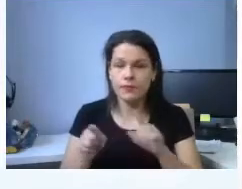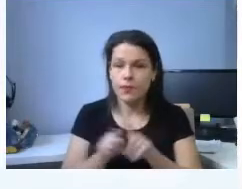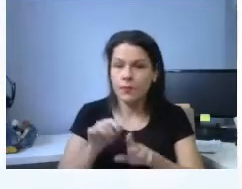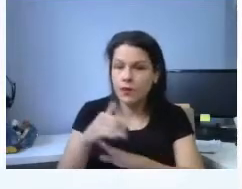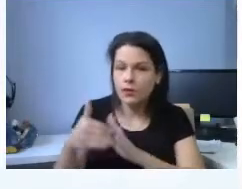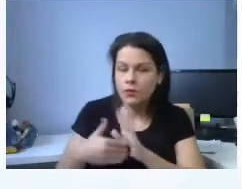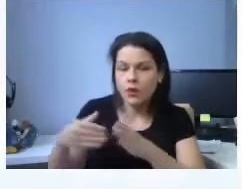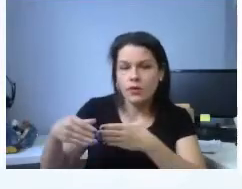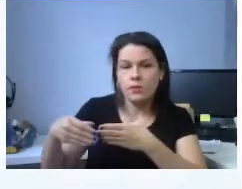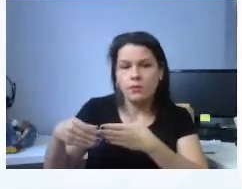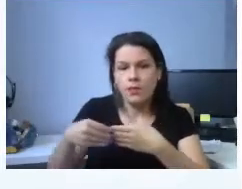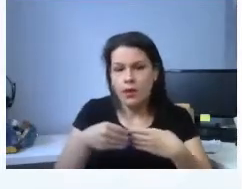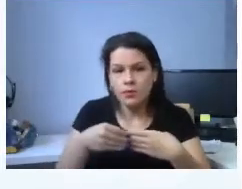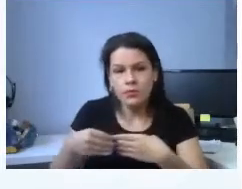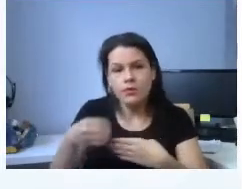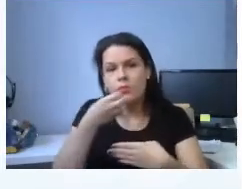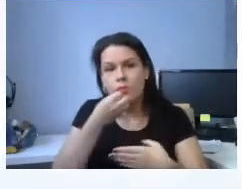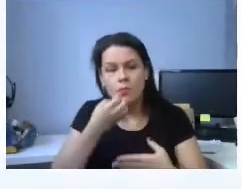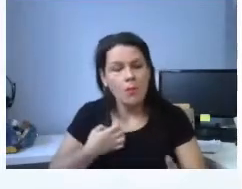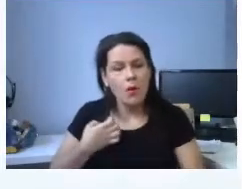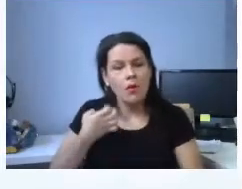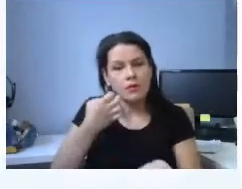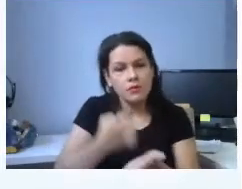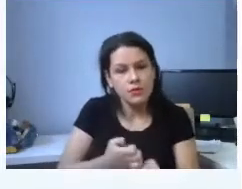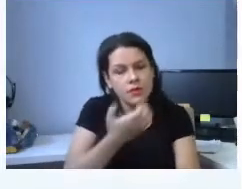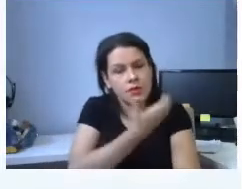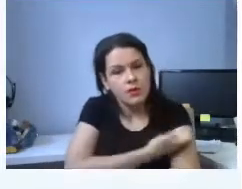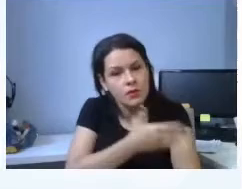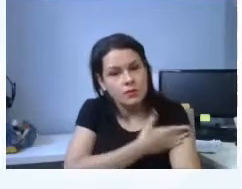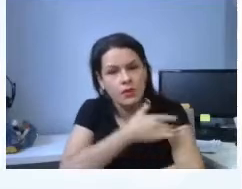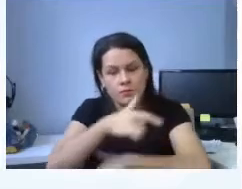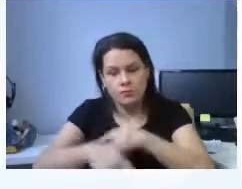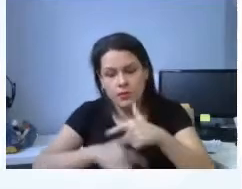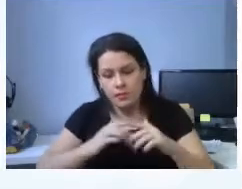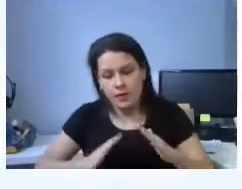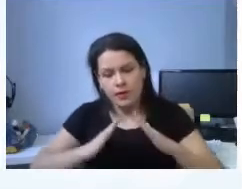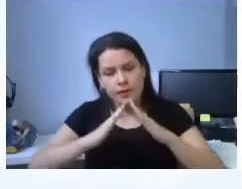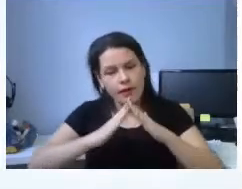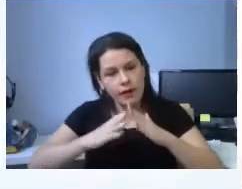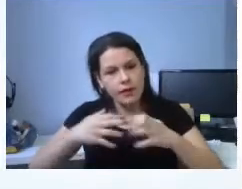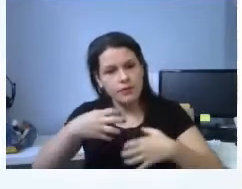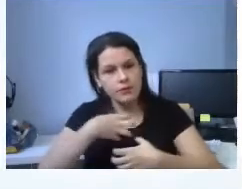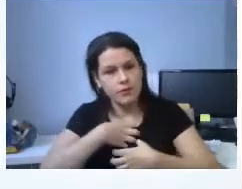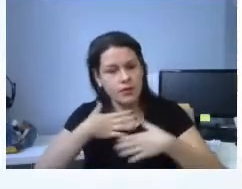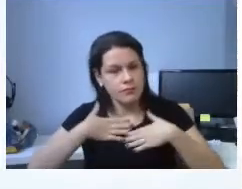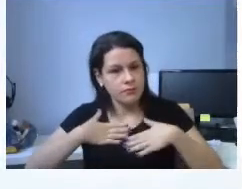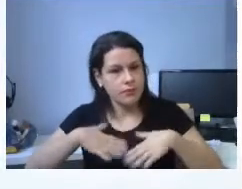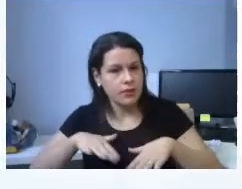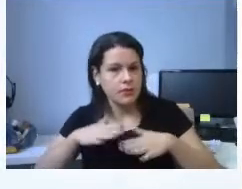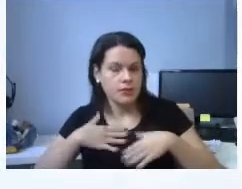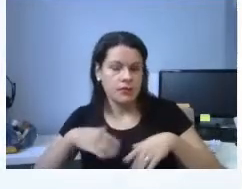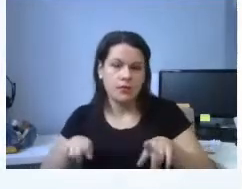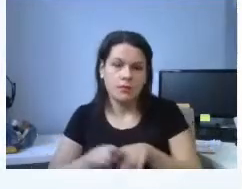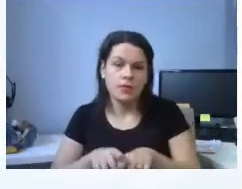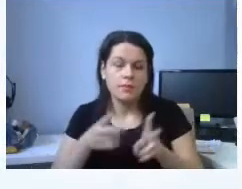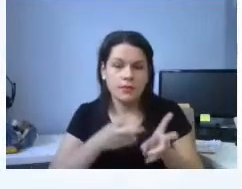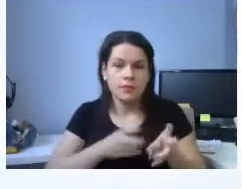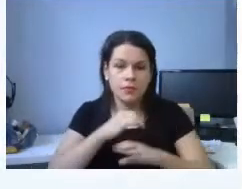conduzir a essa execução do trabalho remoto, desse trabalho feito a partir de